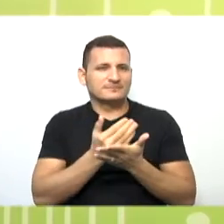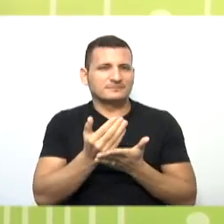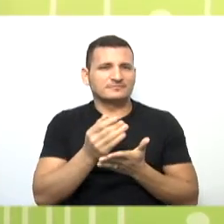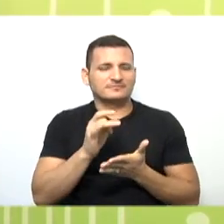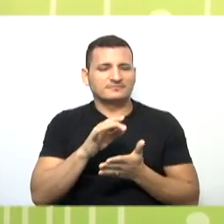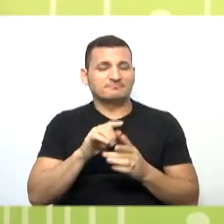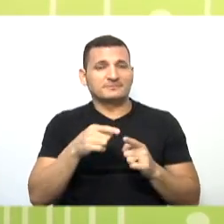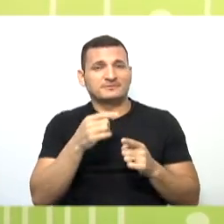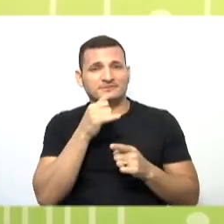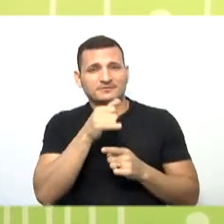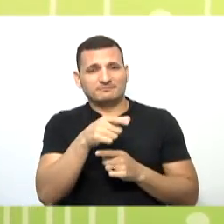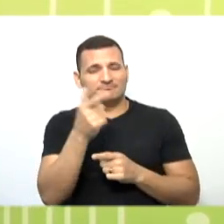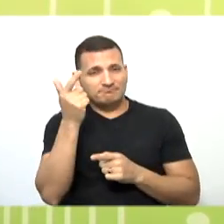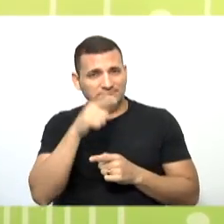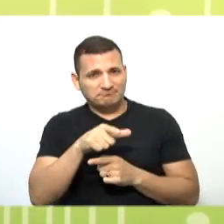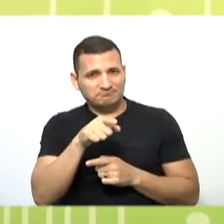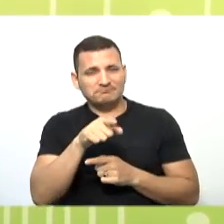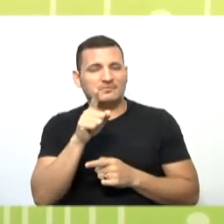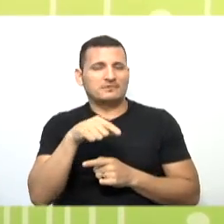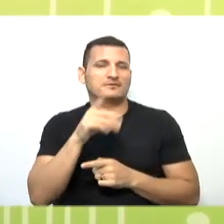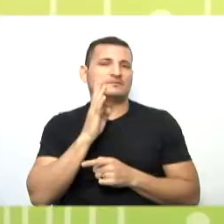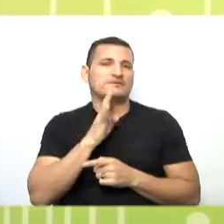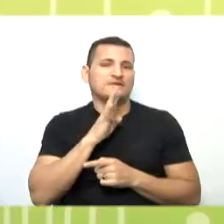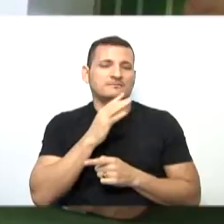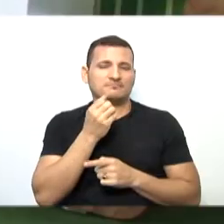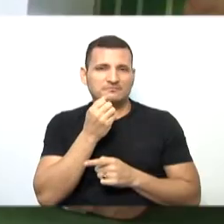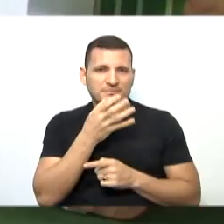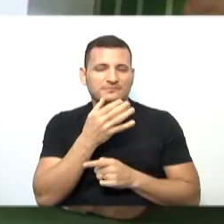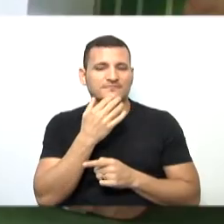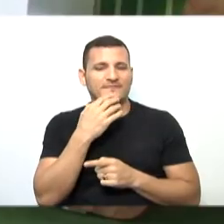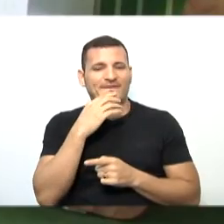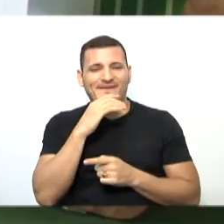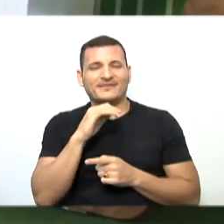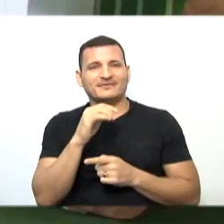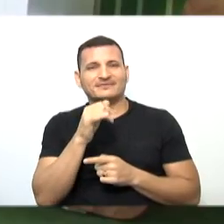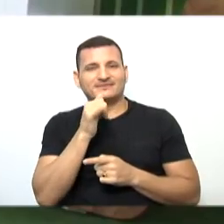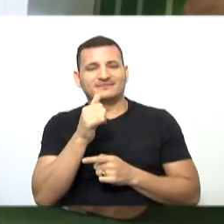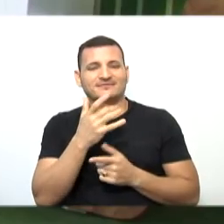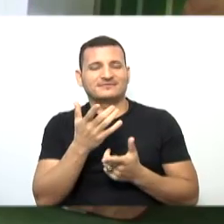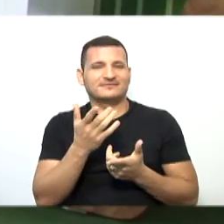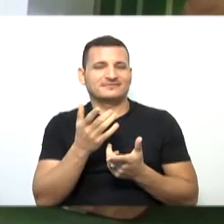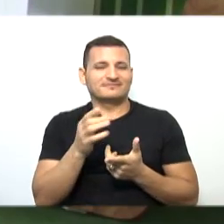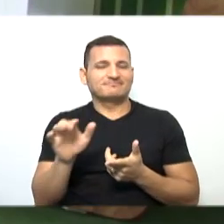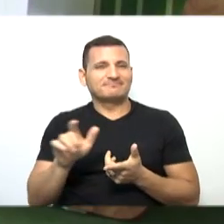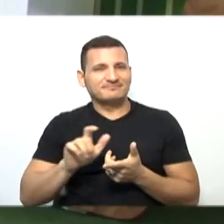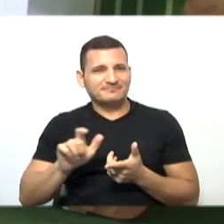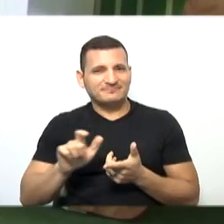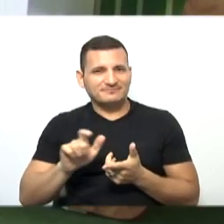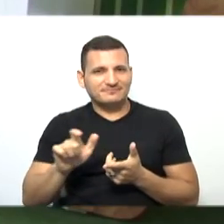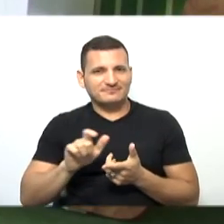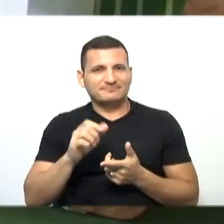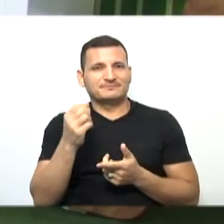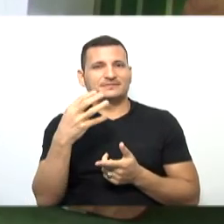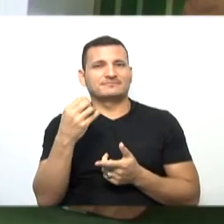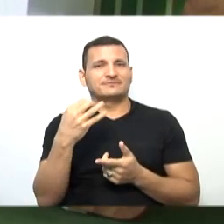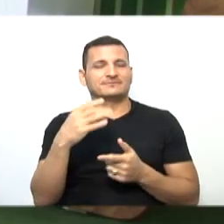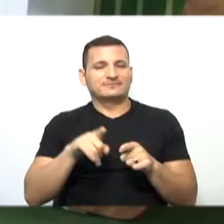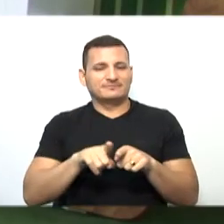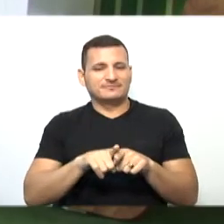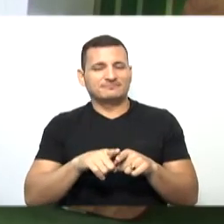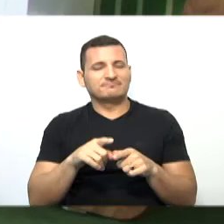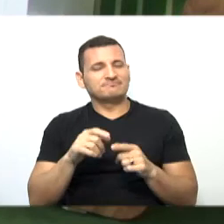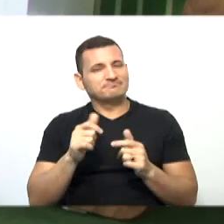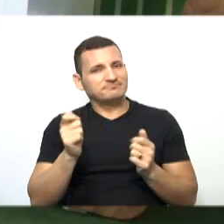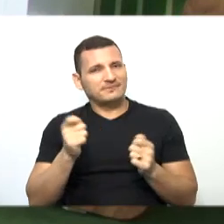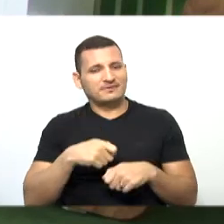mas quando dá certo, é legal. Com certeza. É se ele quisesse esfregar ela com o mouse até acender, também é possível? Também. Com certeza, dá de fazer também, pessoal. Aí